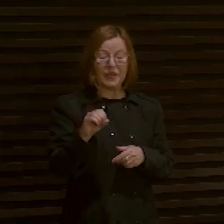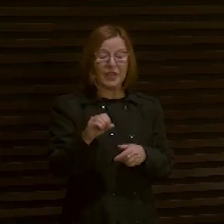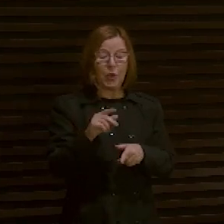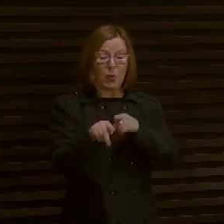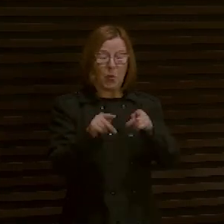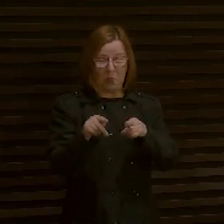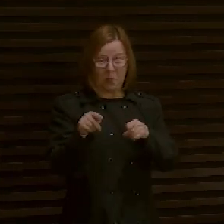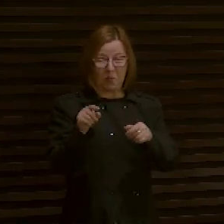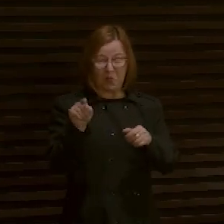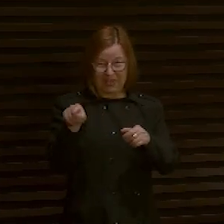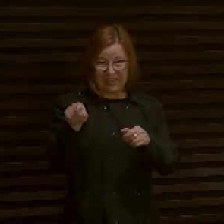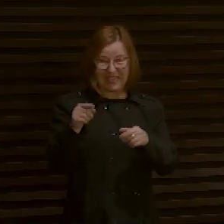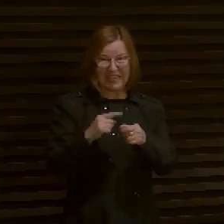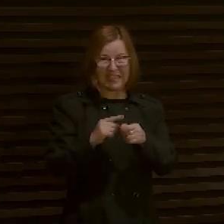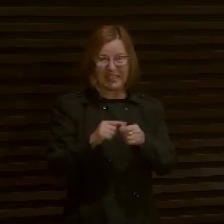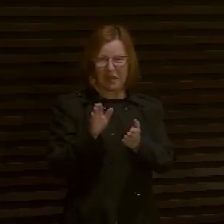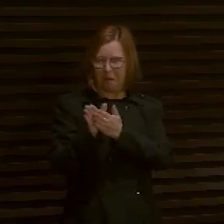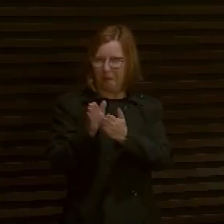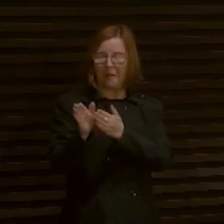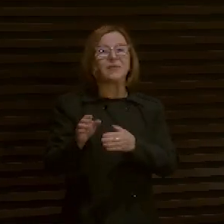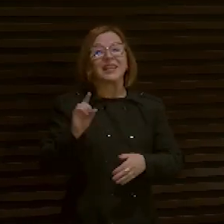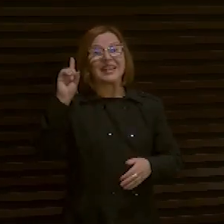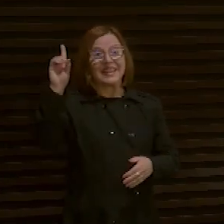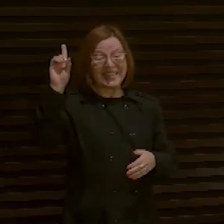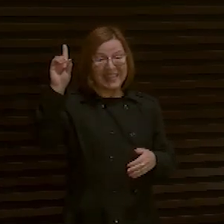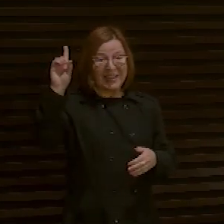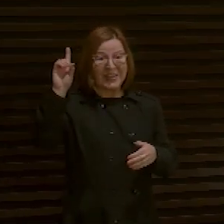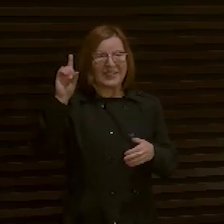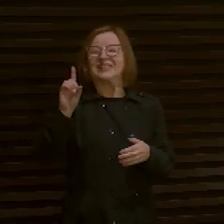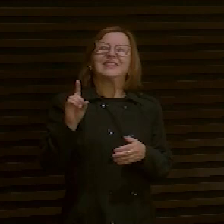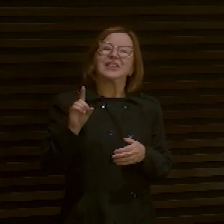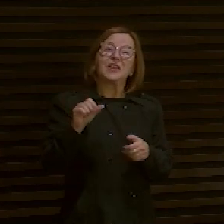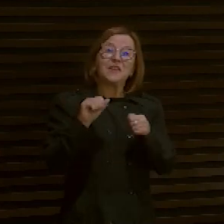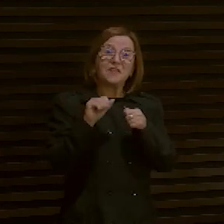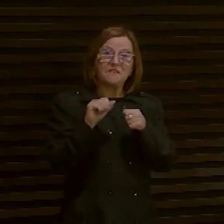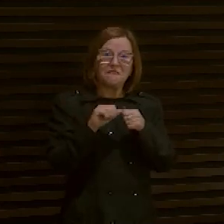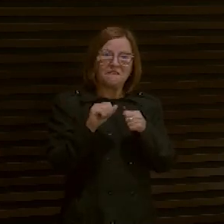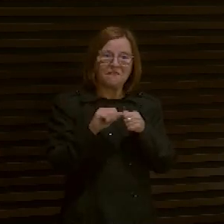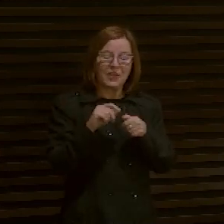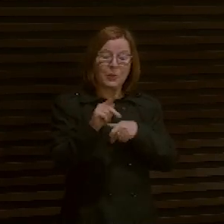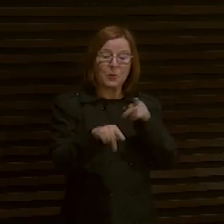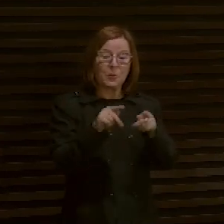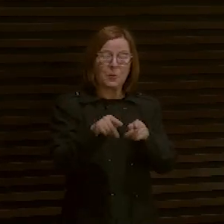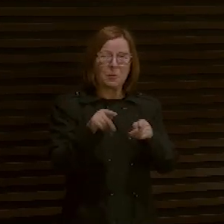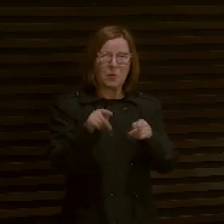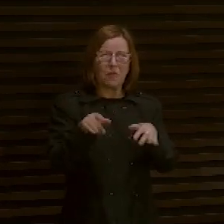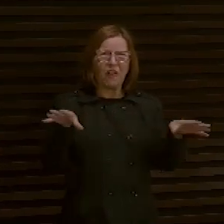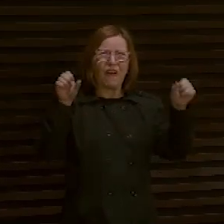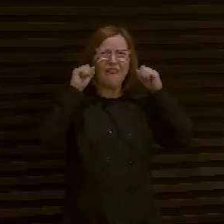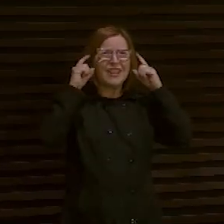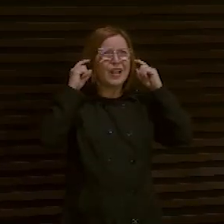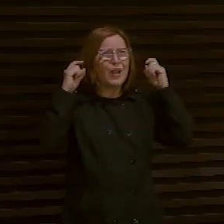Deus fez, Ele persuadiu, Ele induziu os sírios. Ele fez com que os sírios ouvissem barulhos de guerra. Os